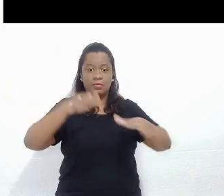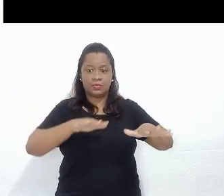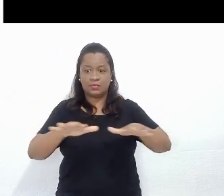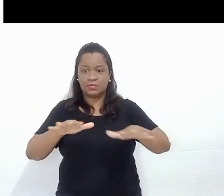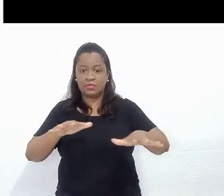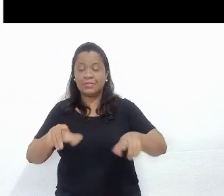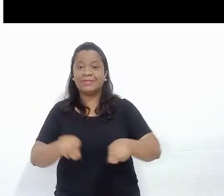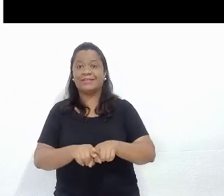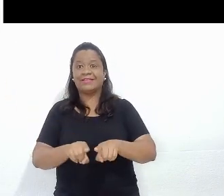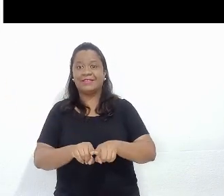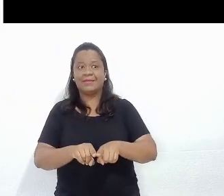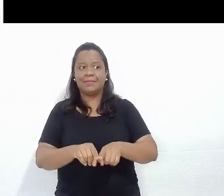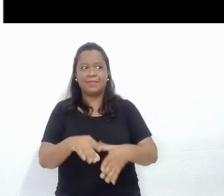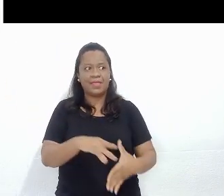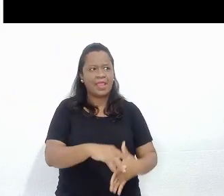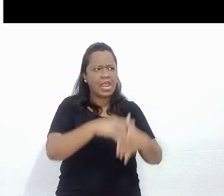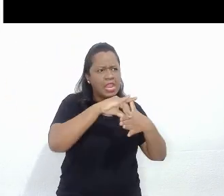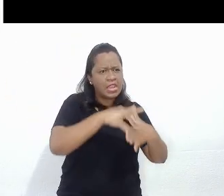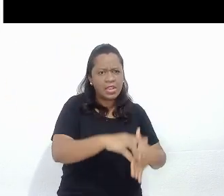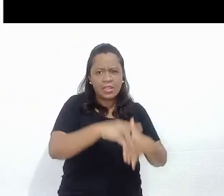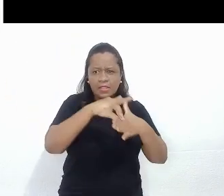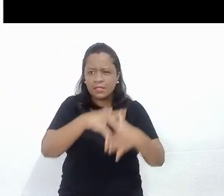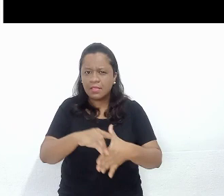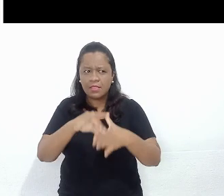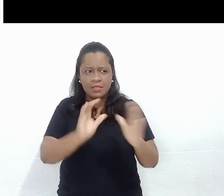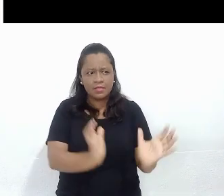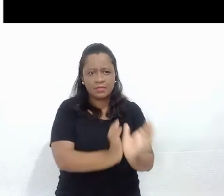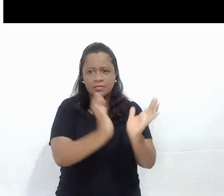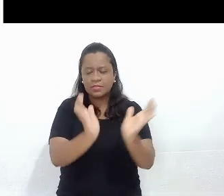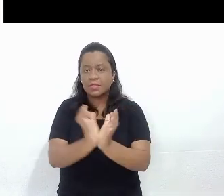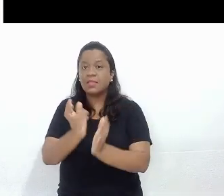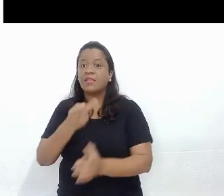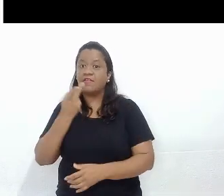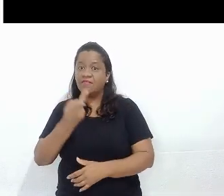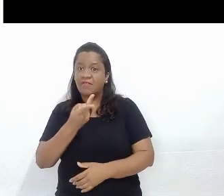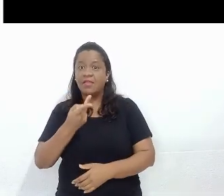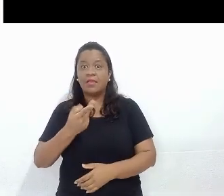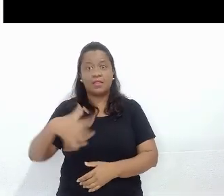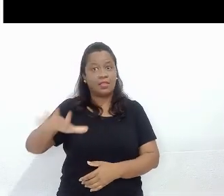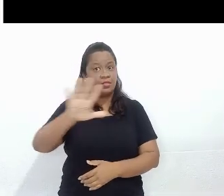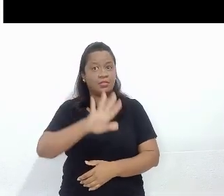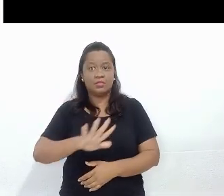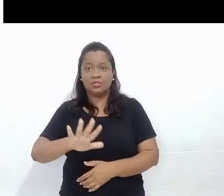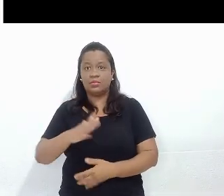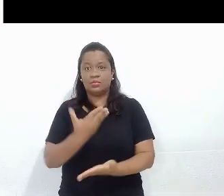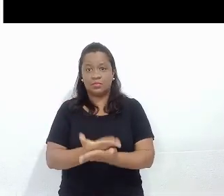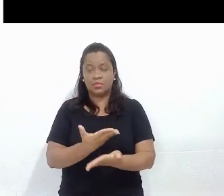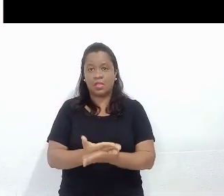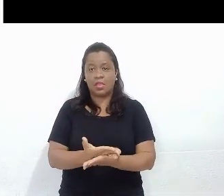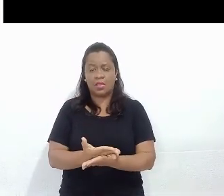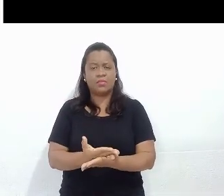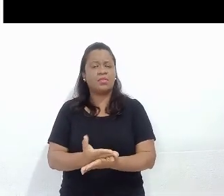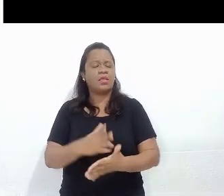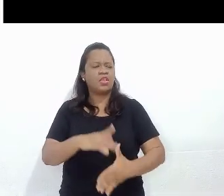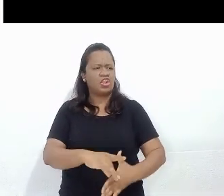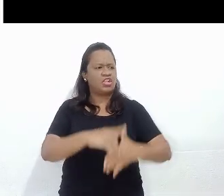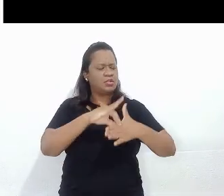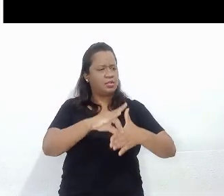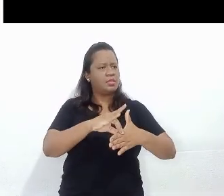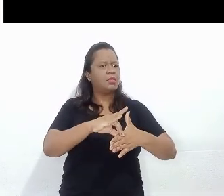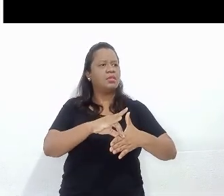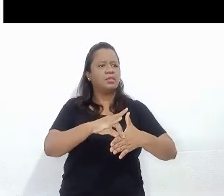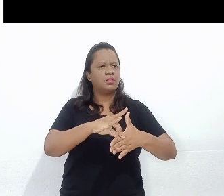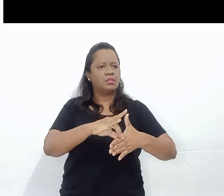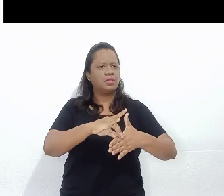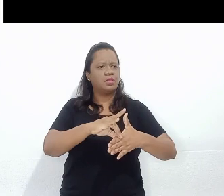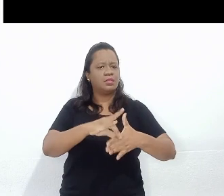sobre a equipe, né? Isso a gente fala também em todas as aulas, todo mundo que está no poder de liderança, né? Que está no grau de liderança